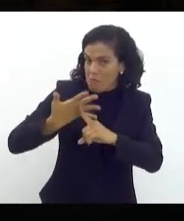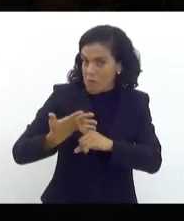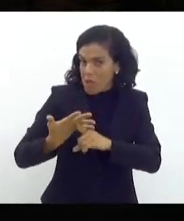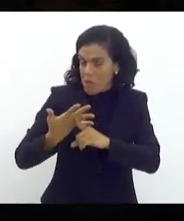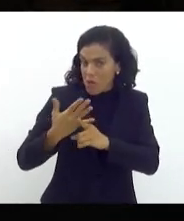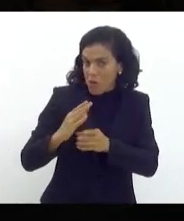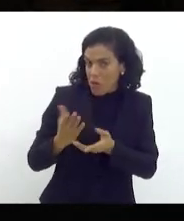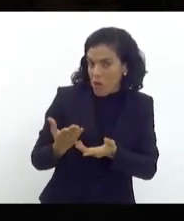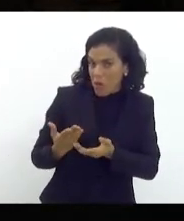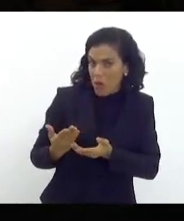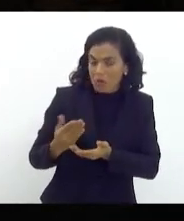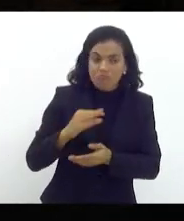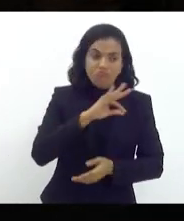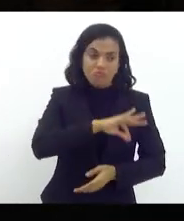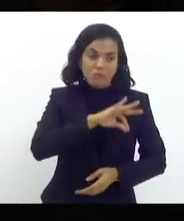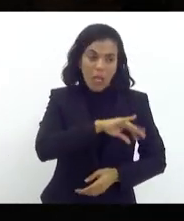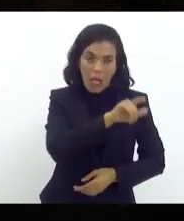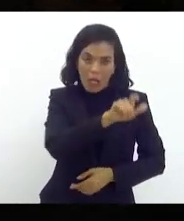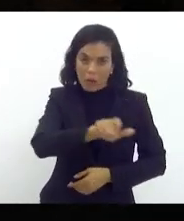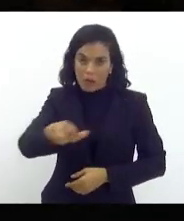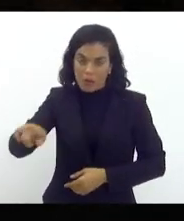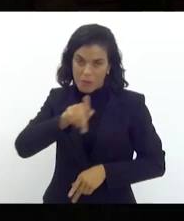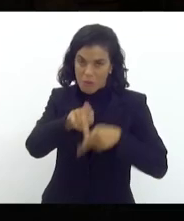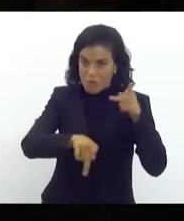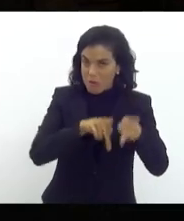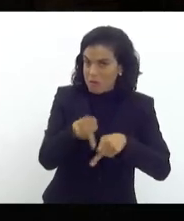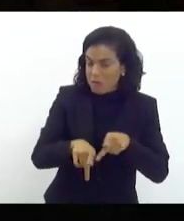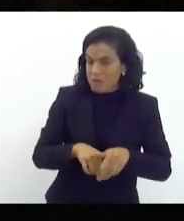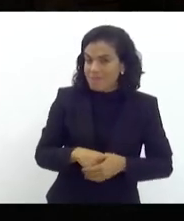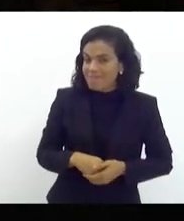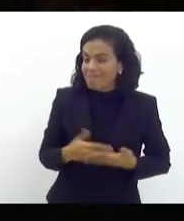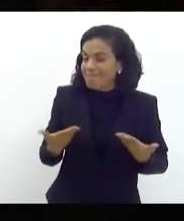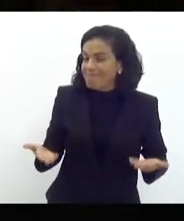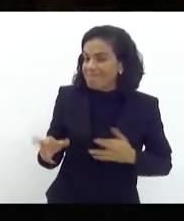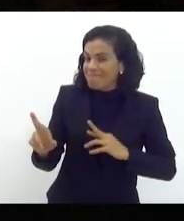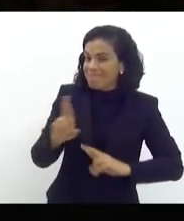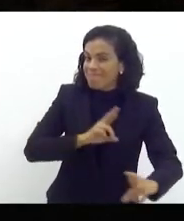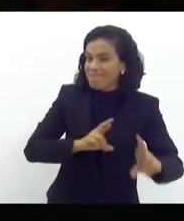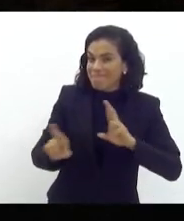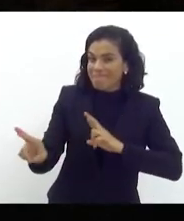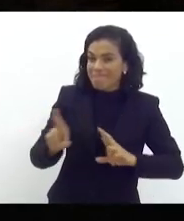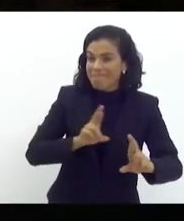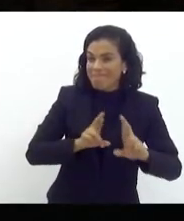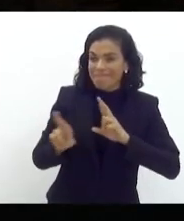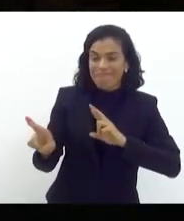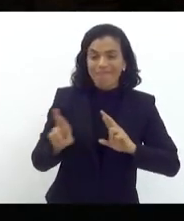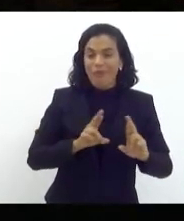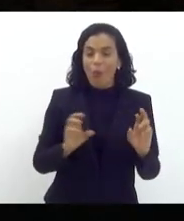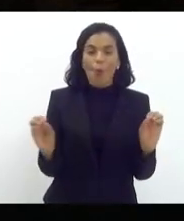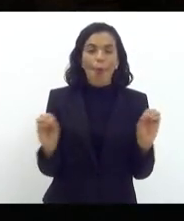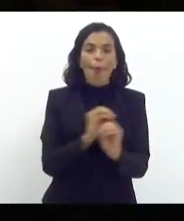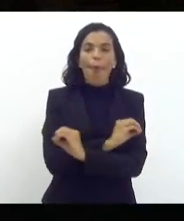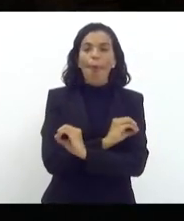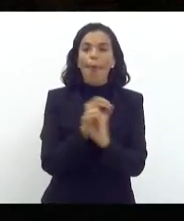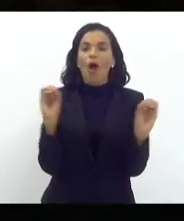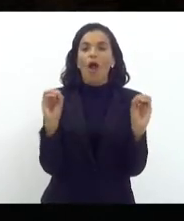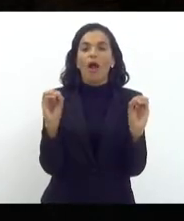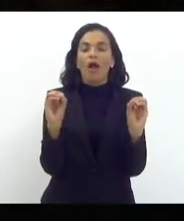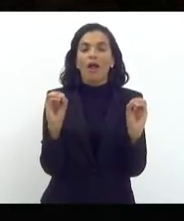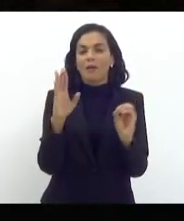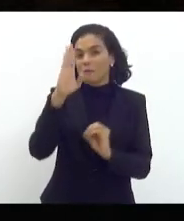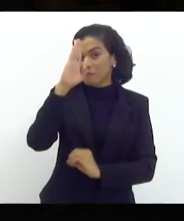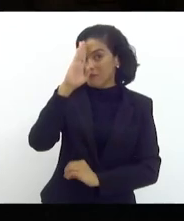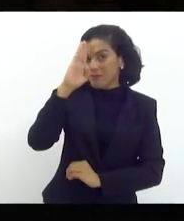deu a população esta resposta não vem Principalmente